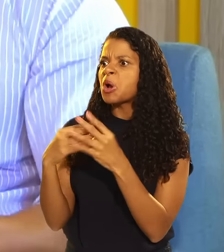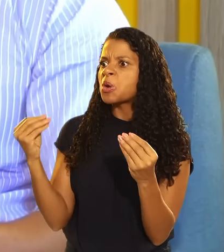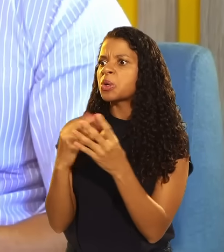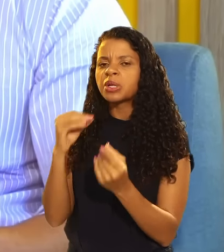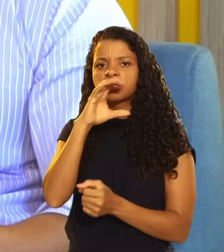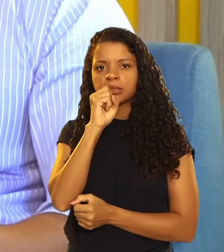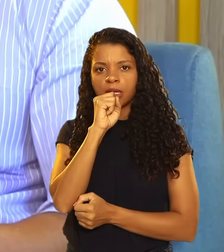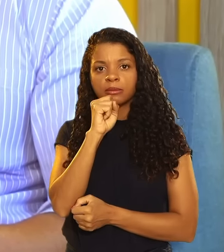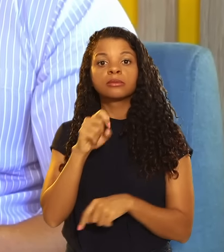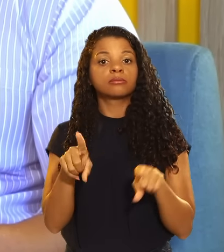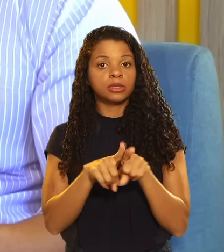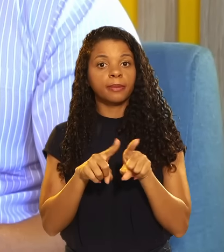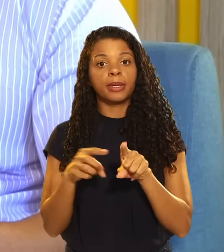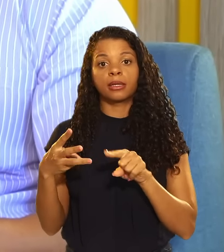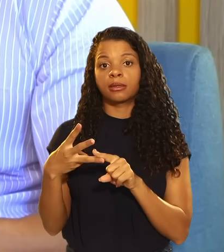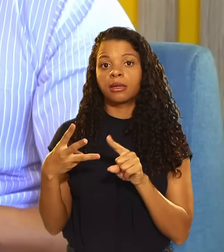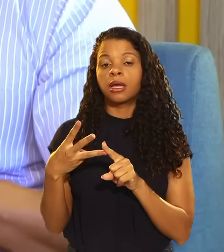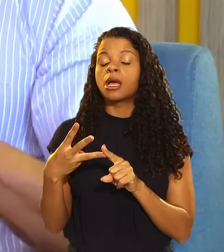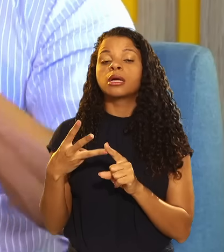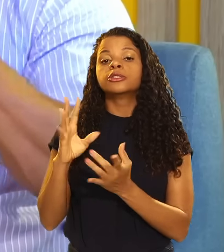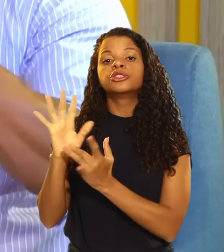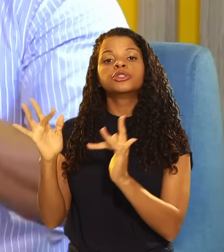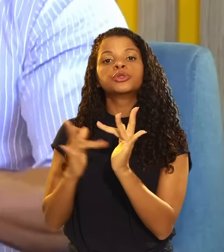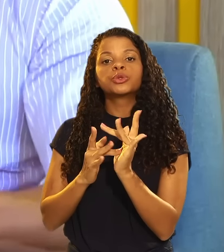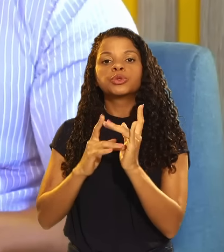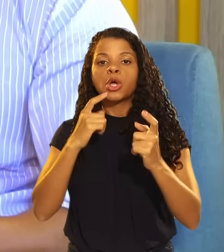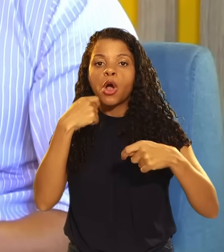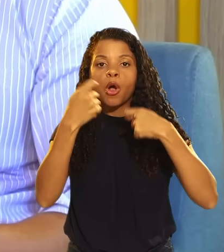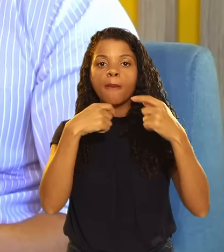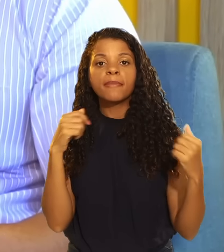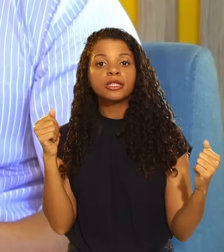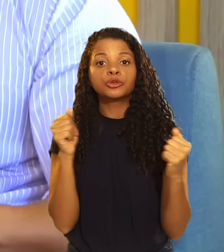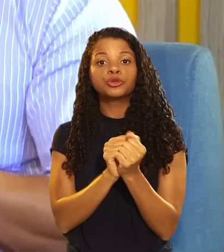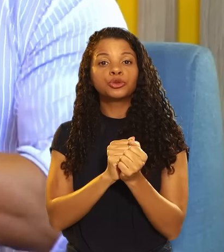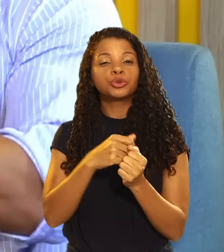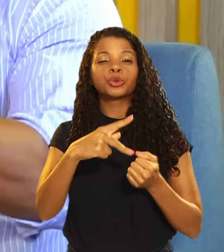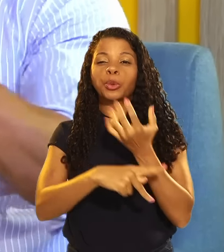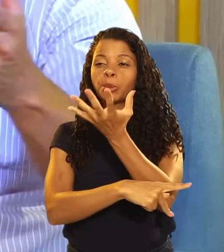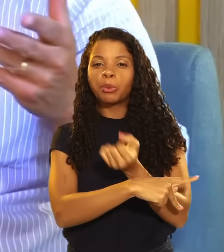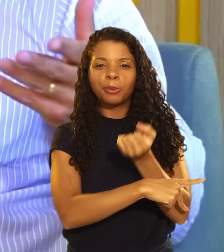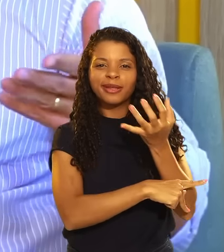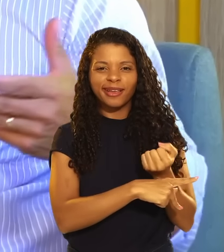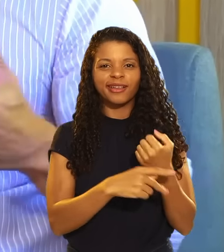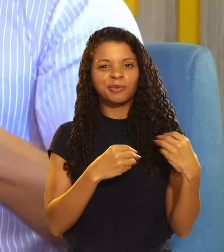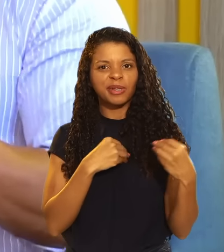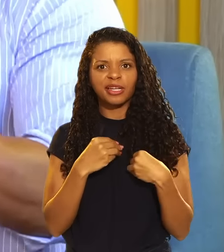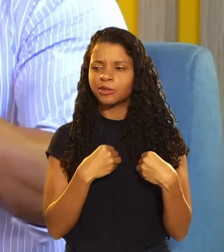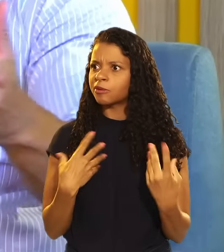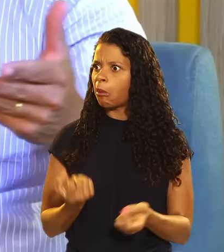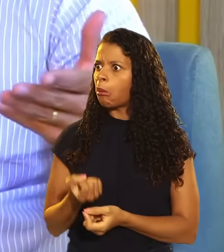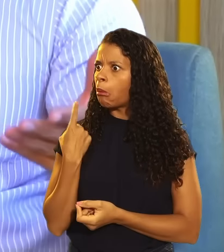Jesus comendo ali com os publicanos e pecadores, sendo igualmente questionado. Nós vamos passar pela história do